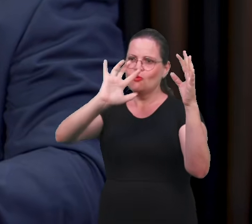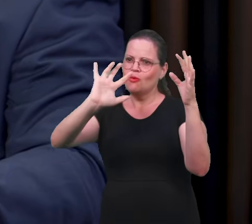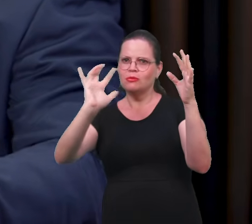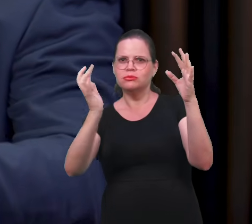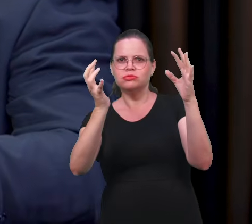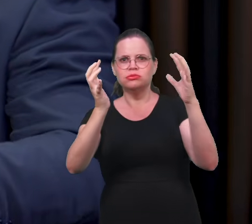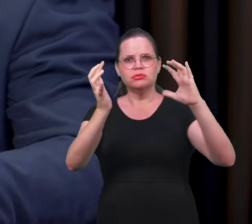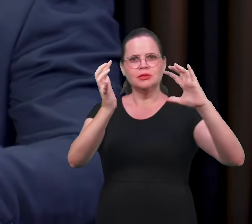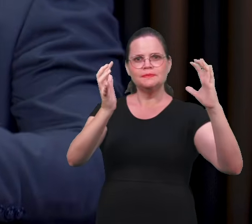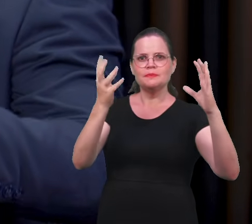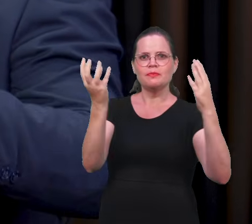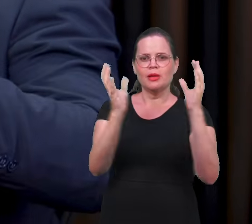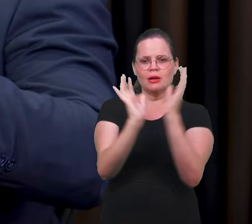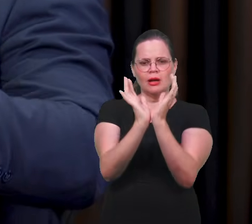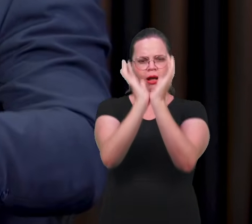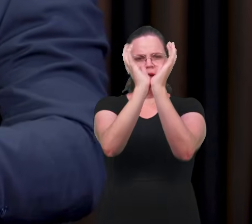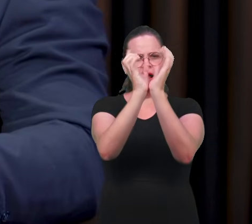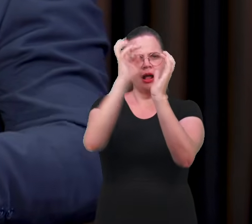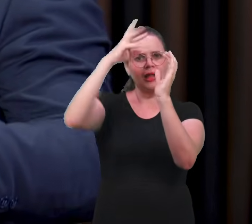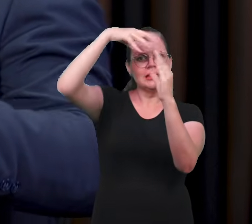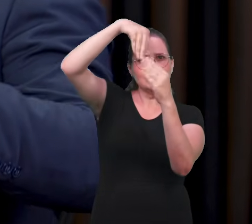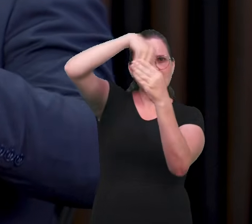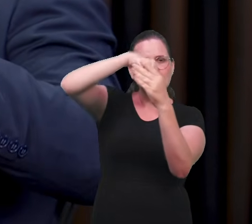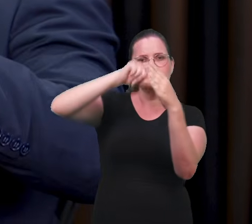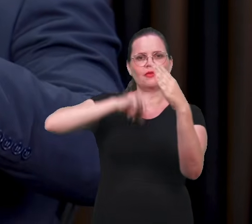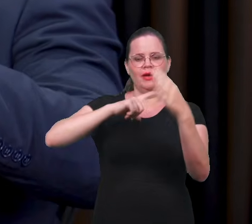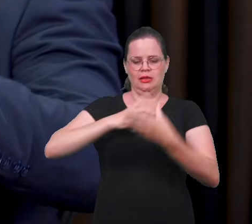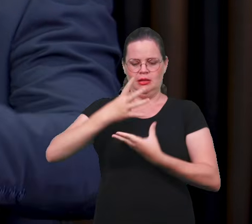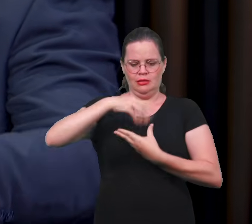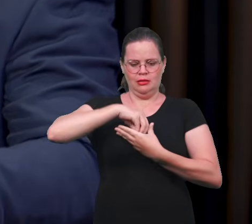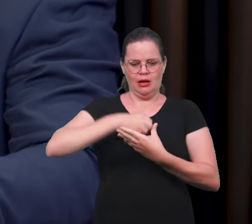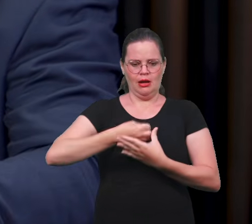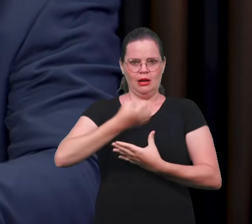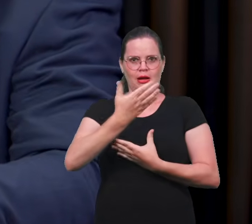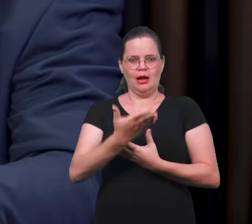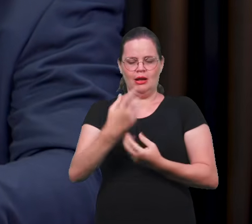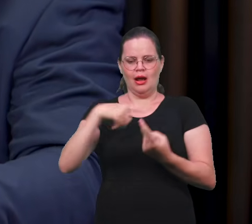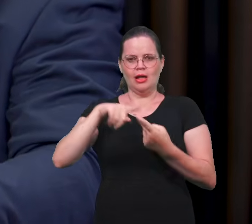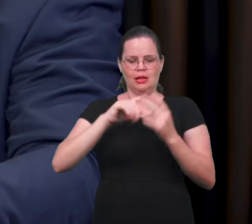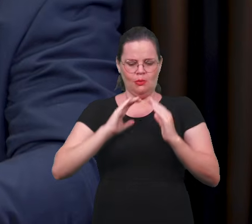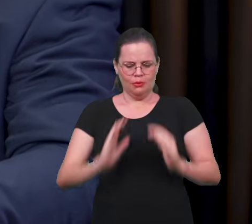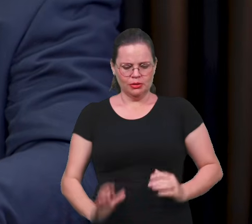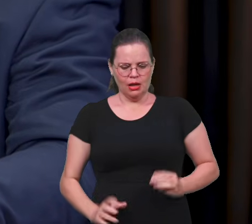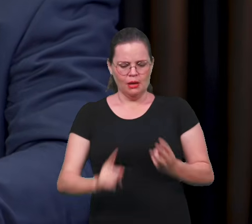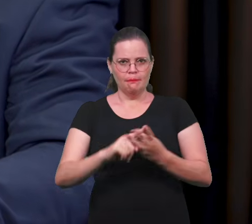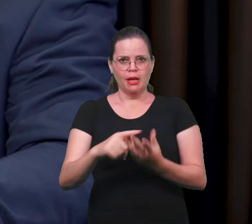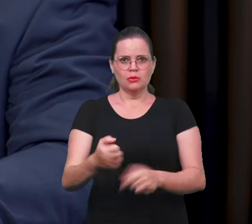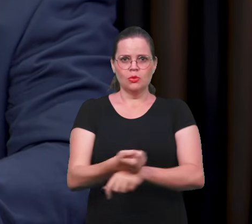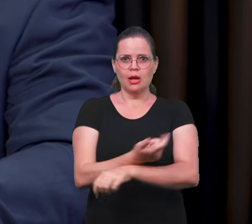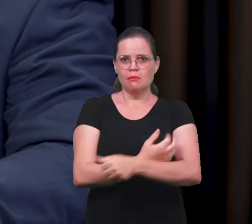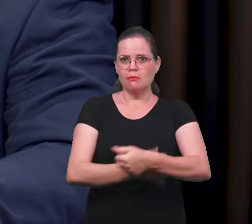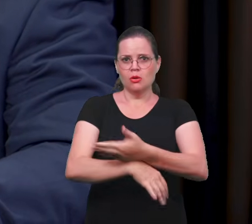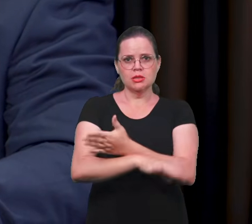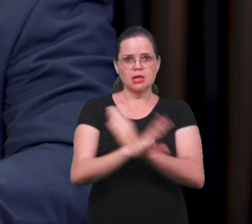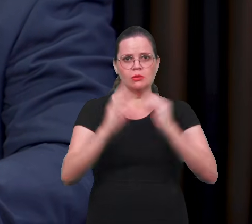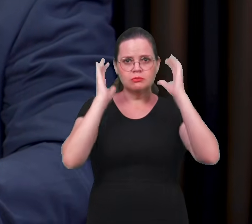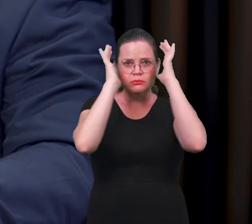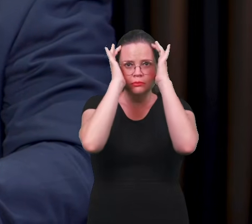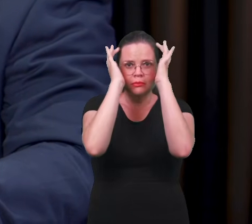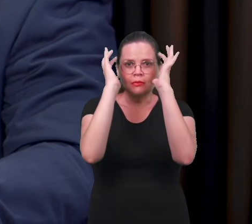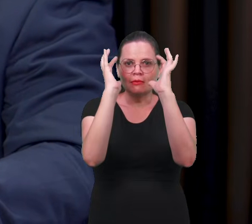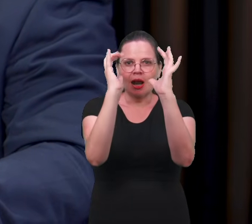construção de caráter, de comportamento, de emoções, como isso influencia. Então é